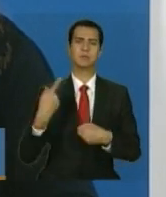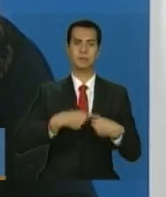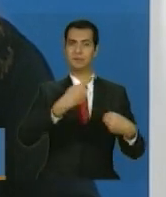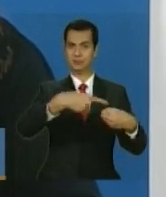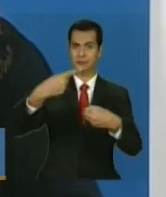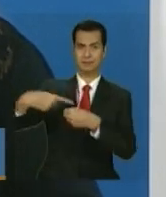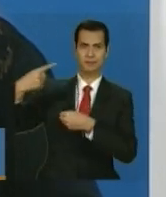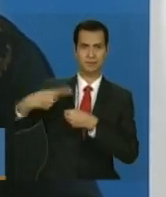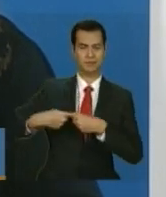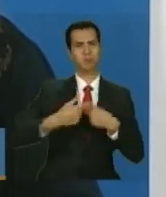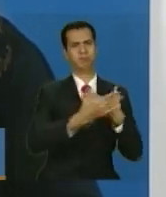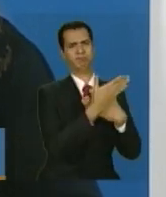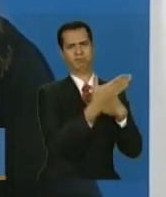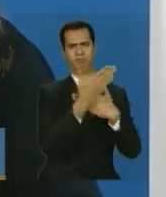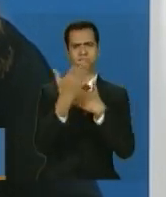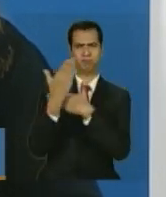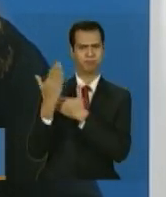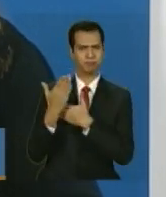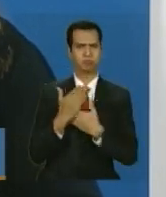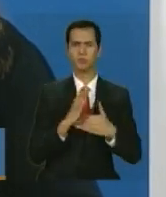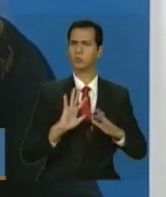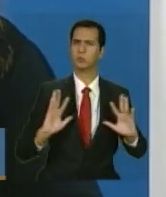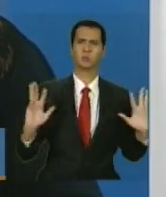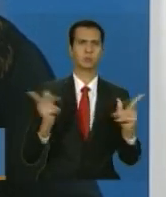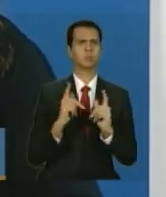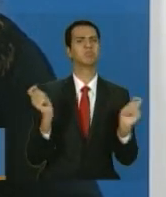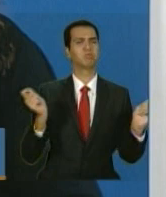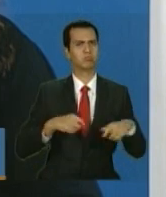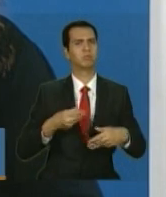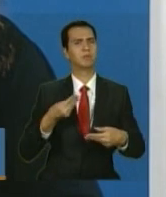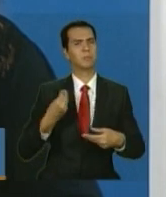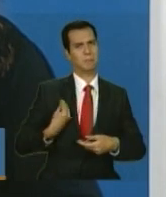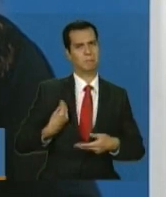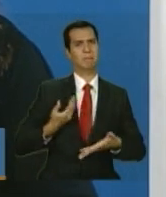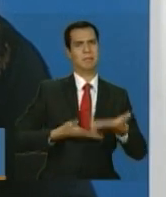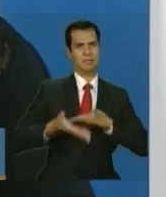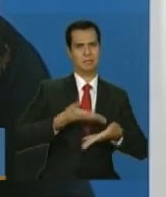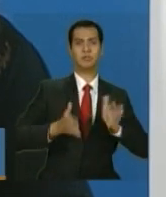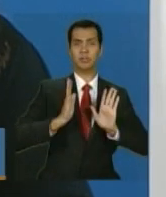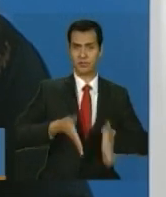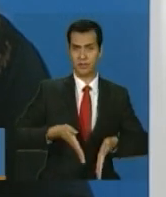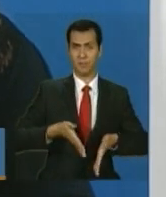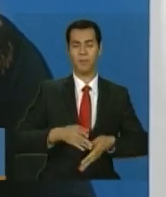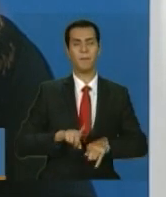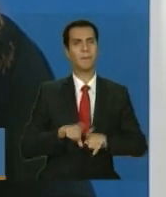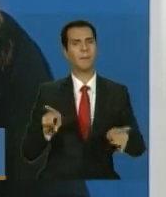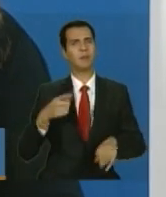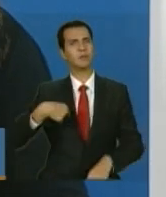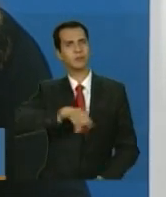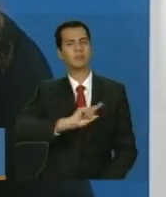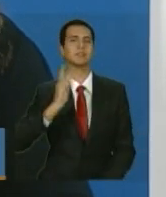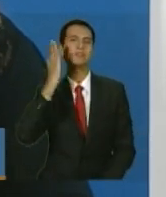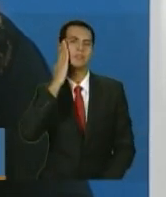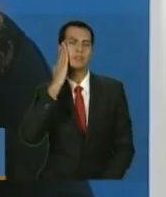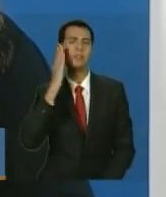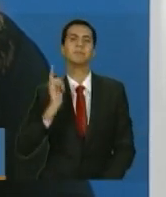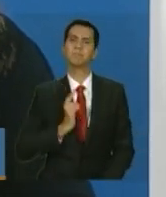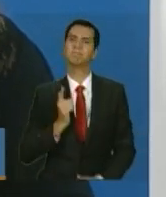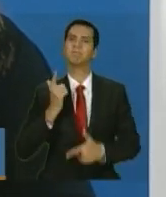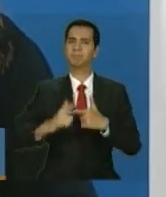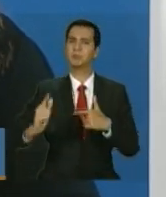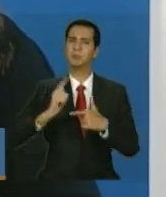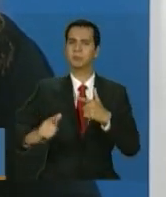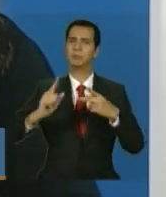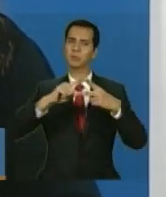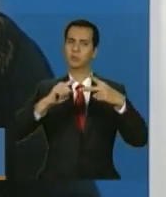apoiar, para melhorar as ações. Agora, o que, que nós sabemos? Nós sabemos que há dois gargalos. Um primeiro gargalo tem a ver com o